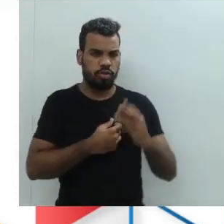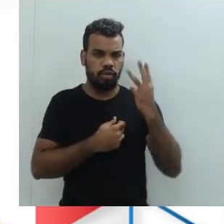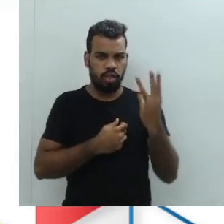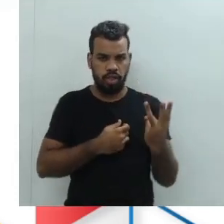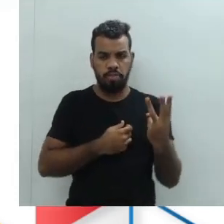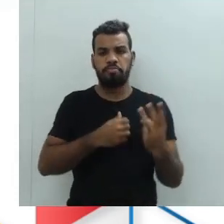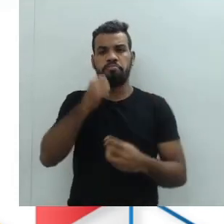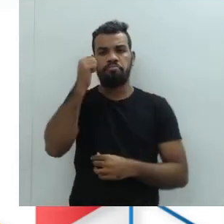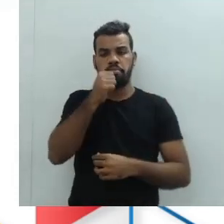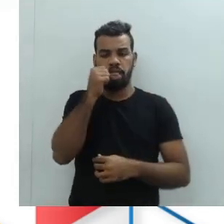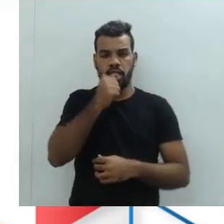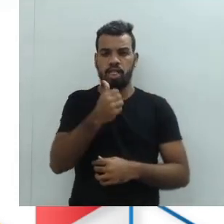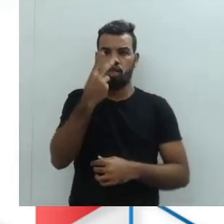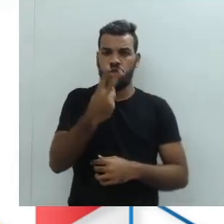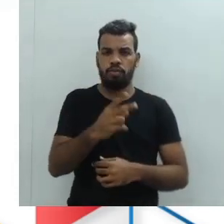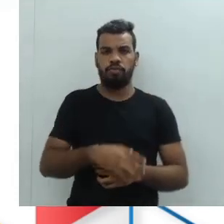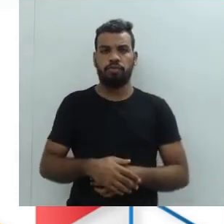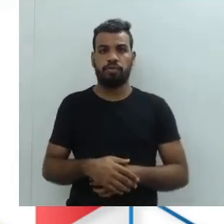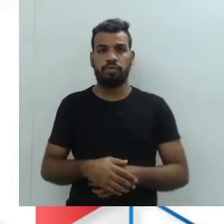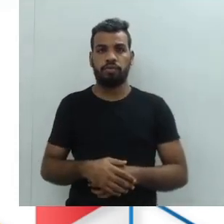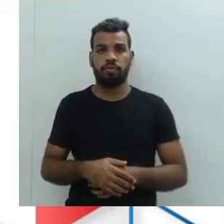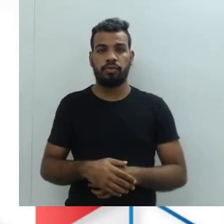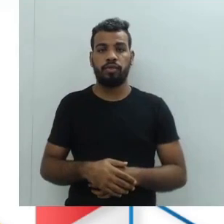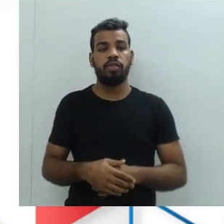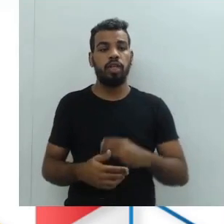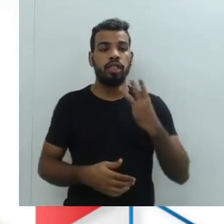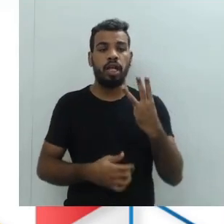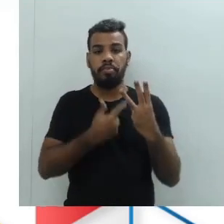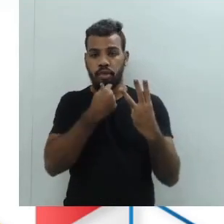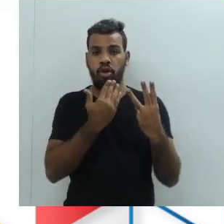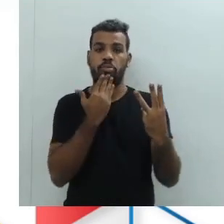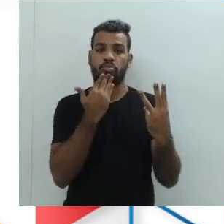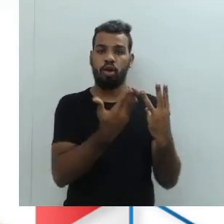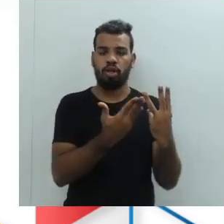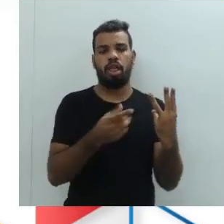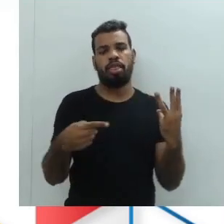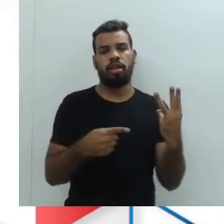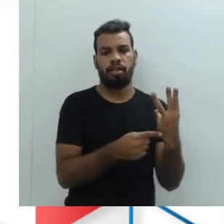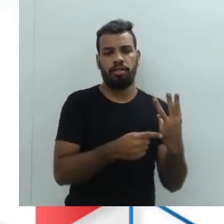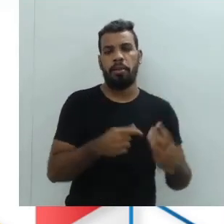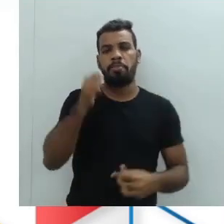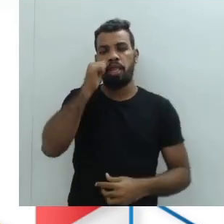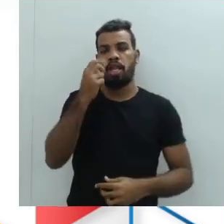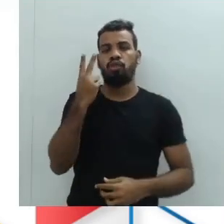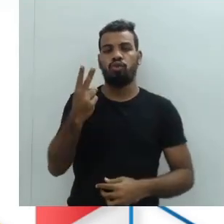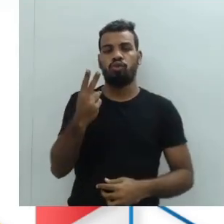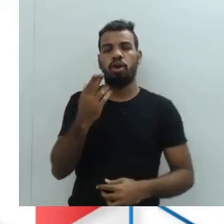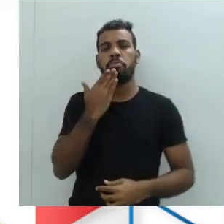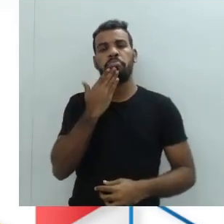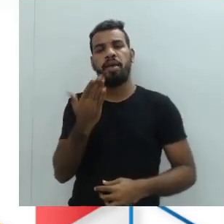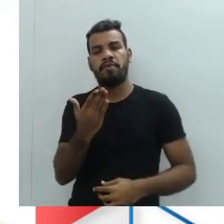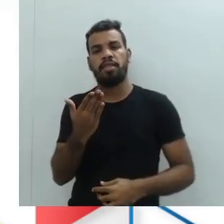2 meninos, ou seja, 3 meninos torcem para o Santa Cruz, 2 meninas torcem